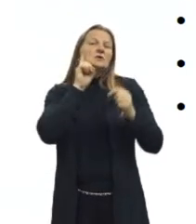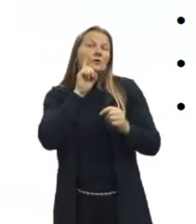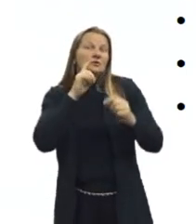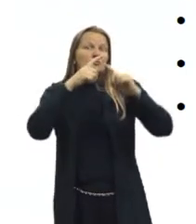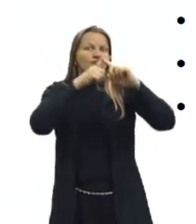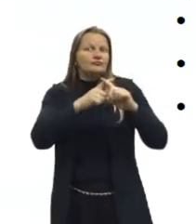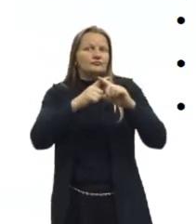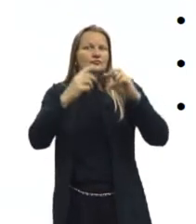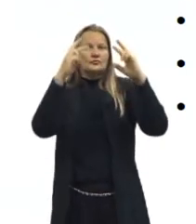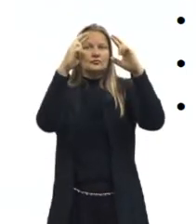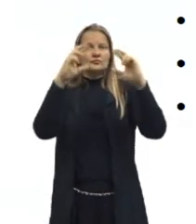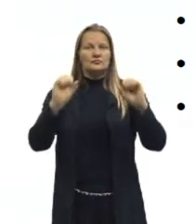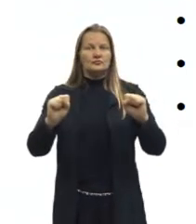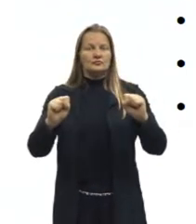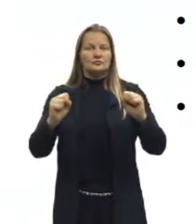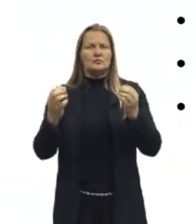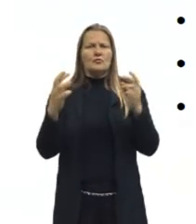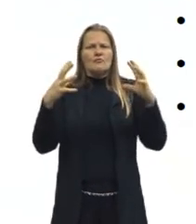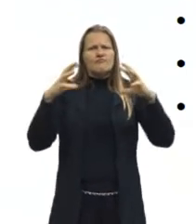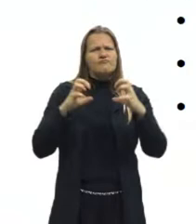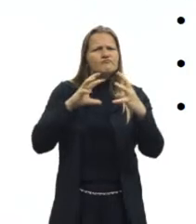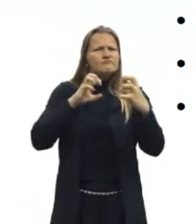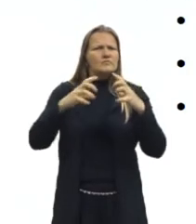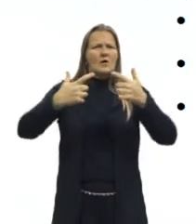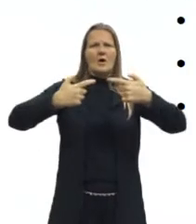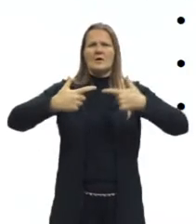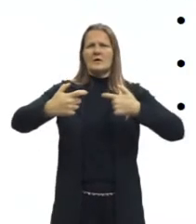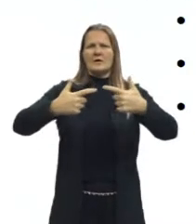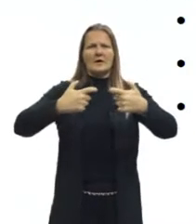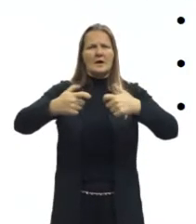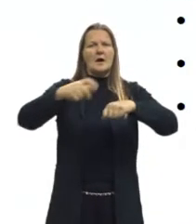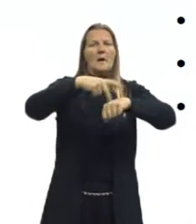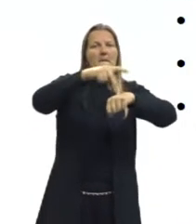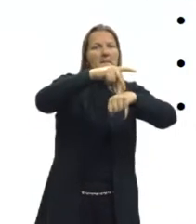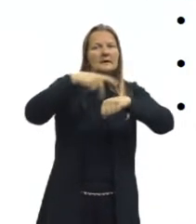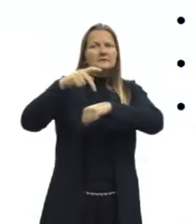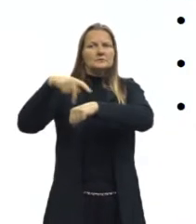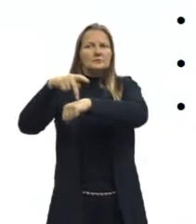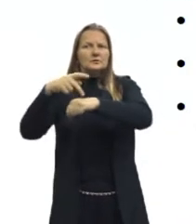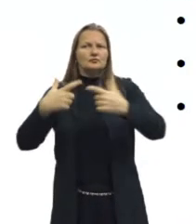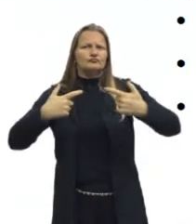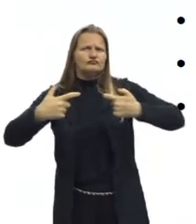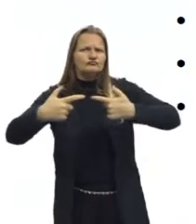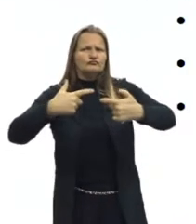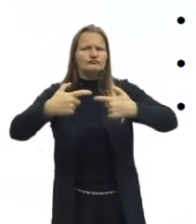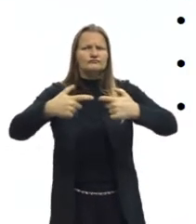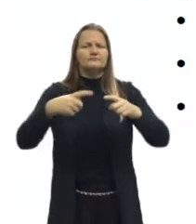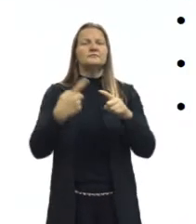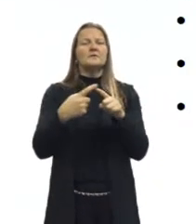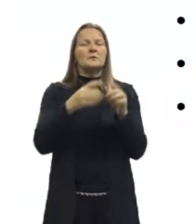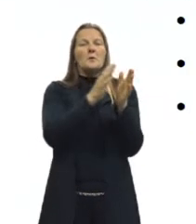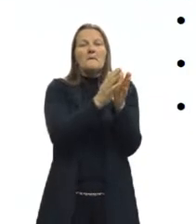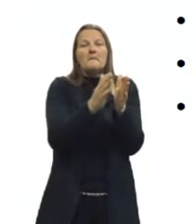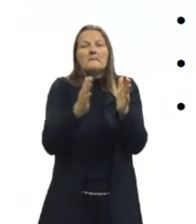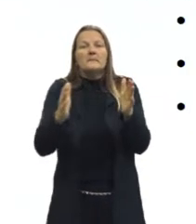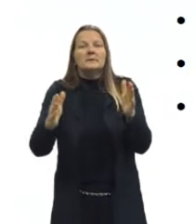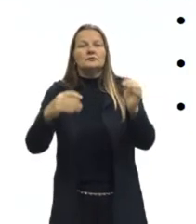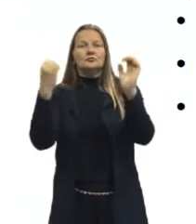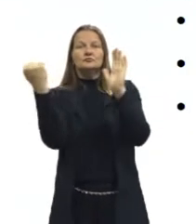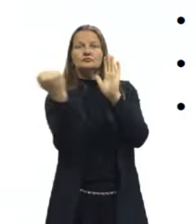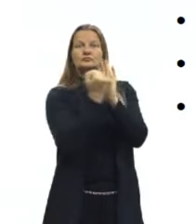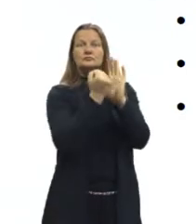faziam essa essas guerras né em outras Nações a gente pode dizer que também foi um período muito marcado